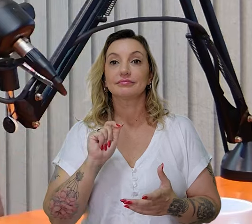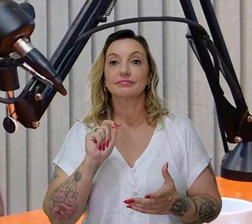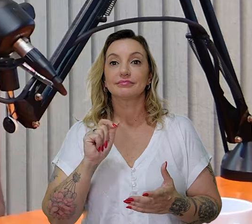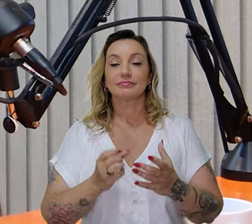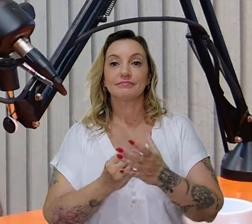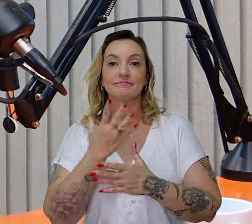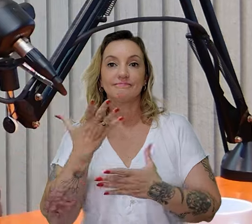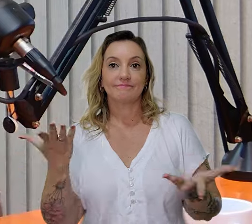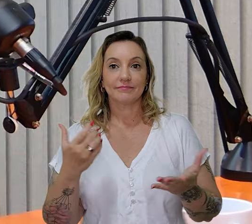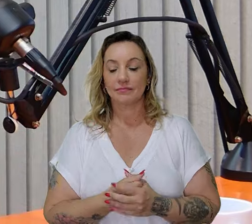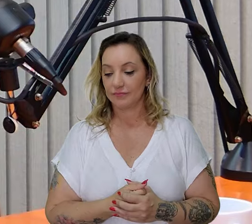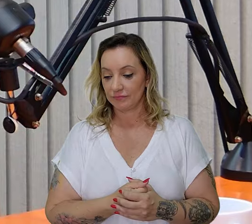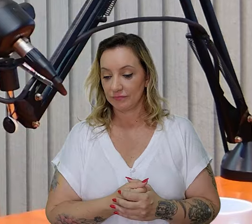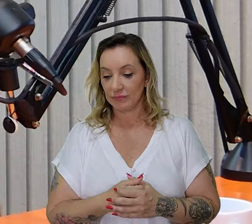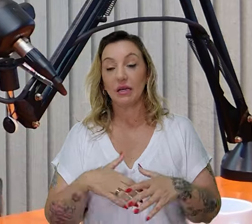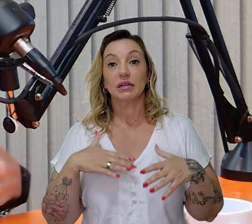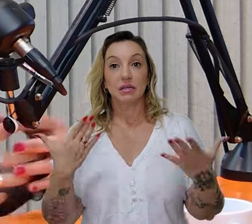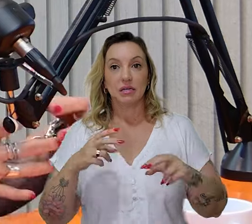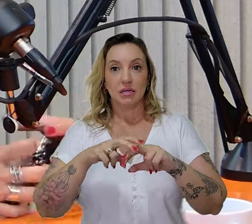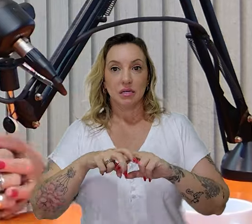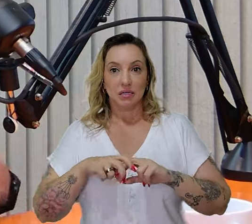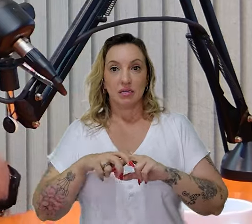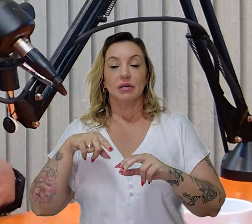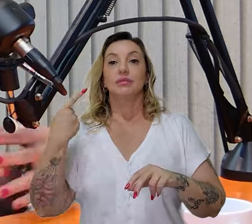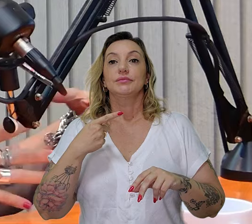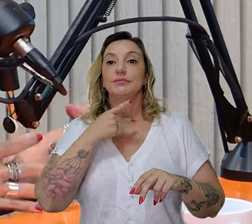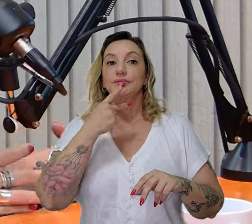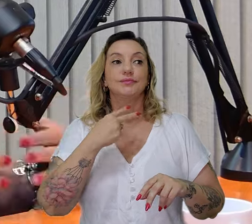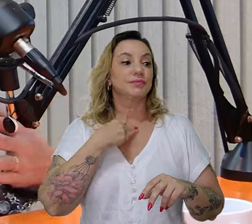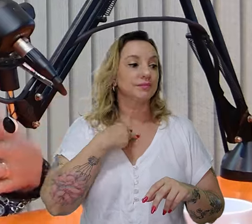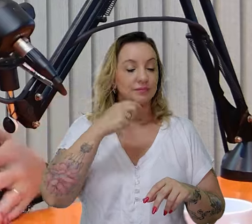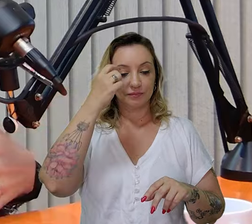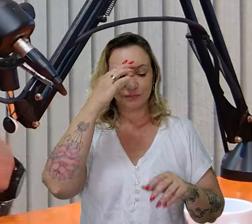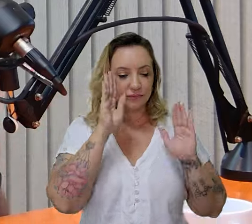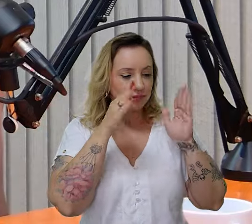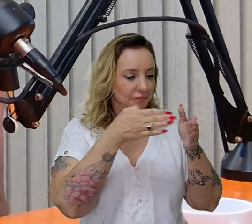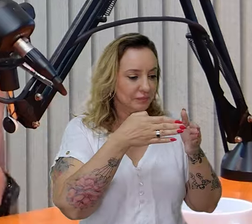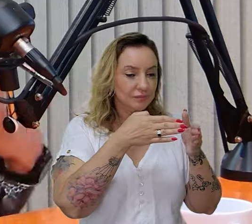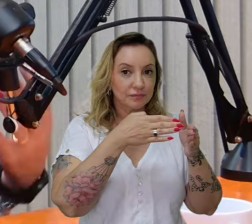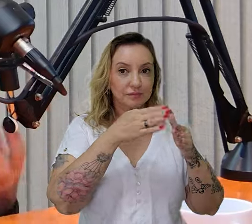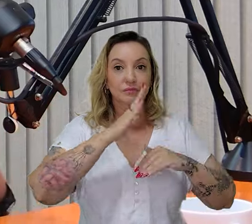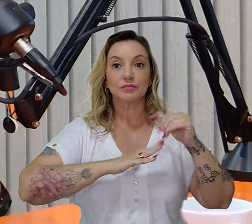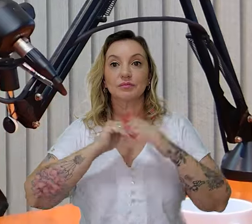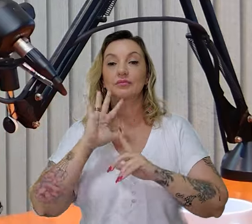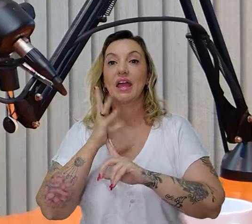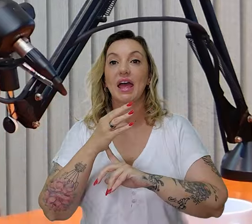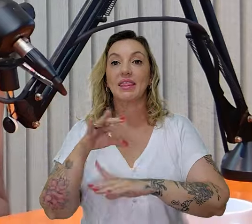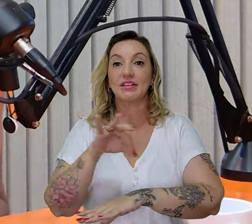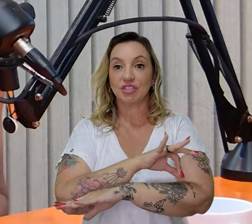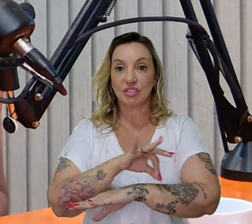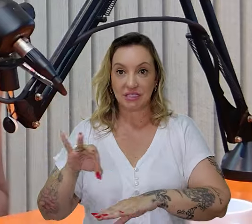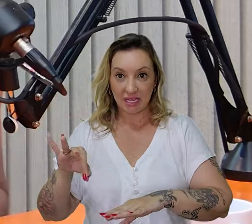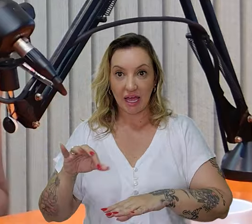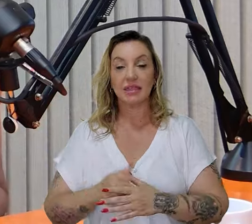então é por isso que a gente fala muito de não pode pensar só nas profissões de arte de design como as profissões